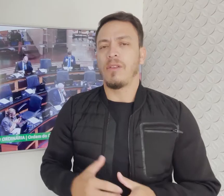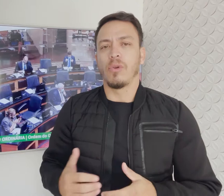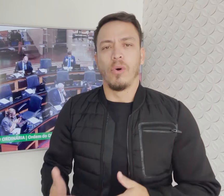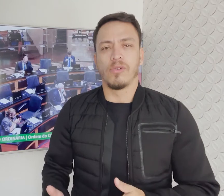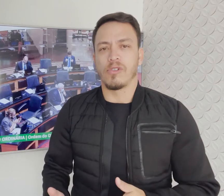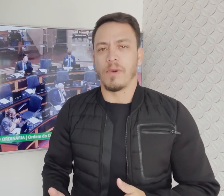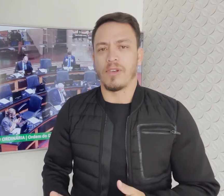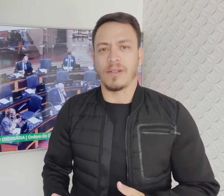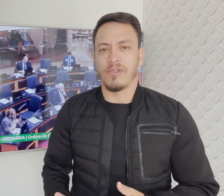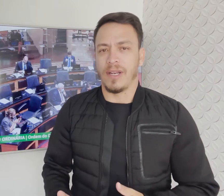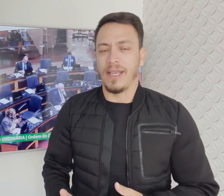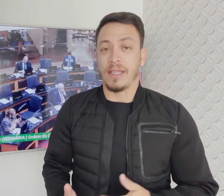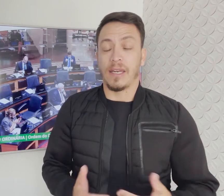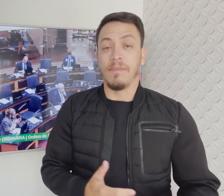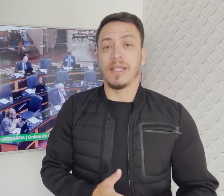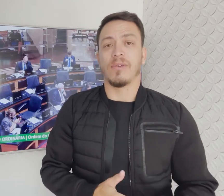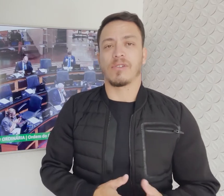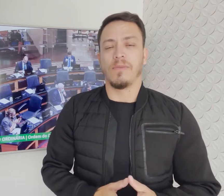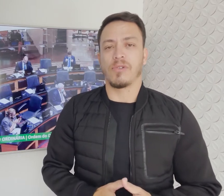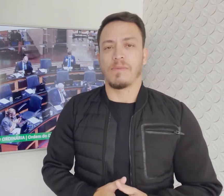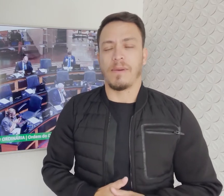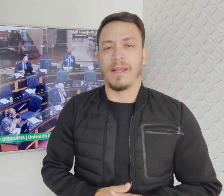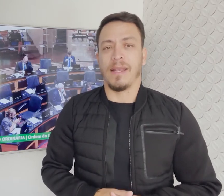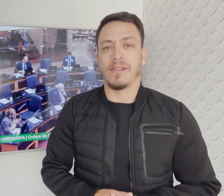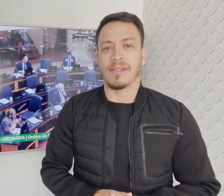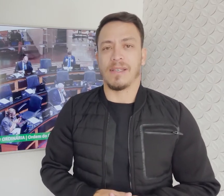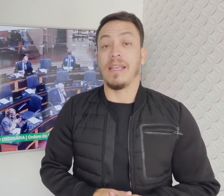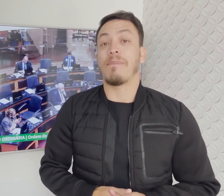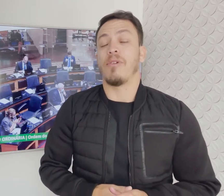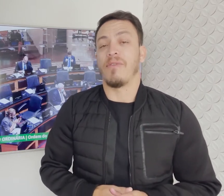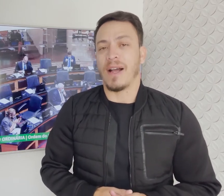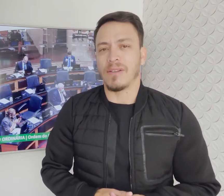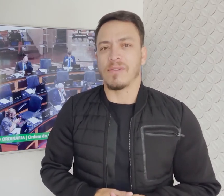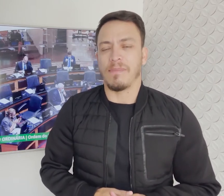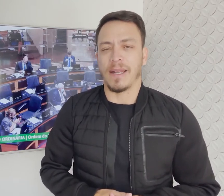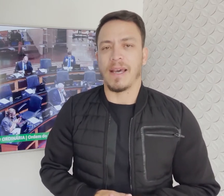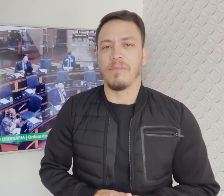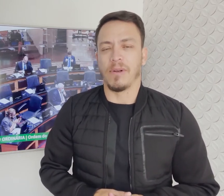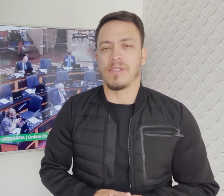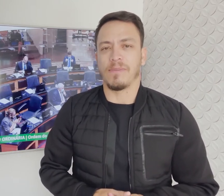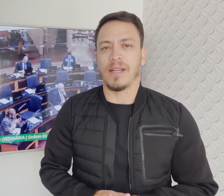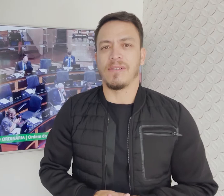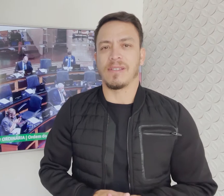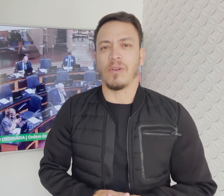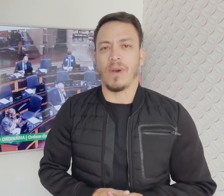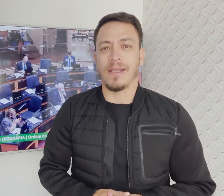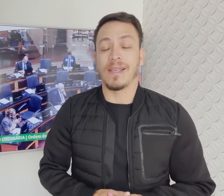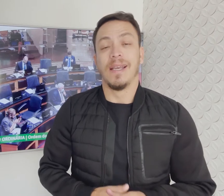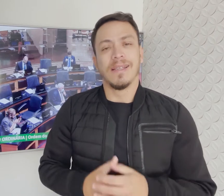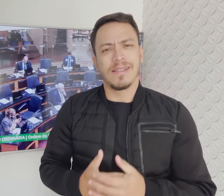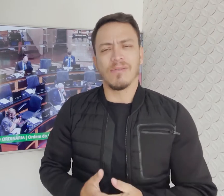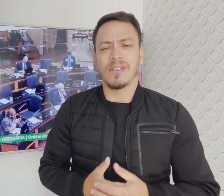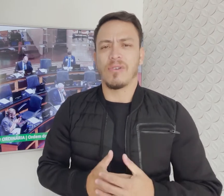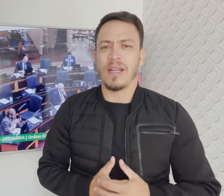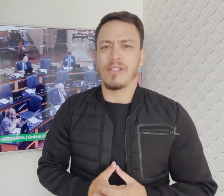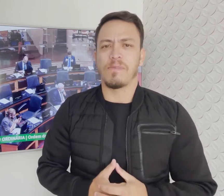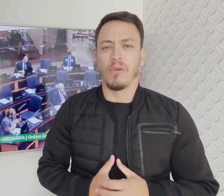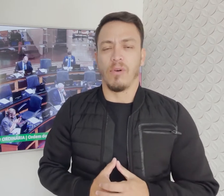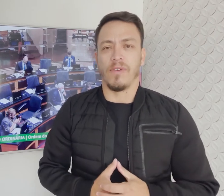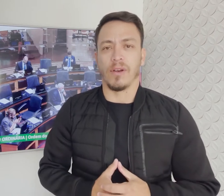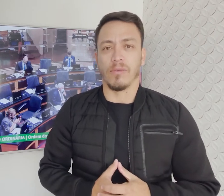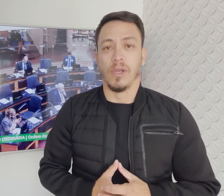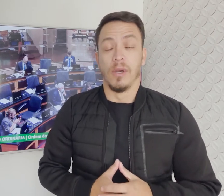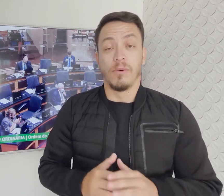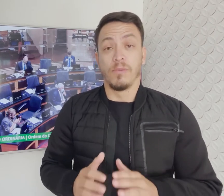sim todos os projetos de lei que tramita nas comissões permanentes e aprovados em plenário pelos deputados estaduais são